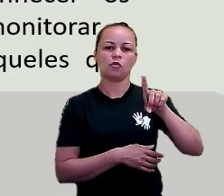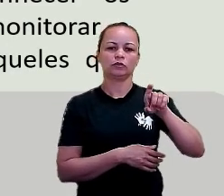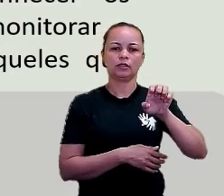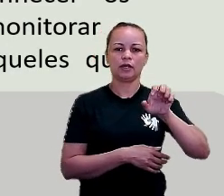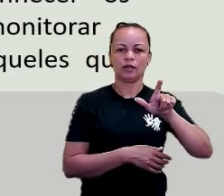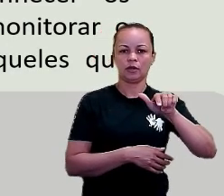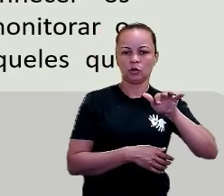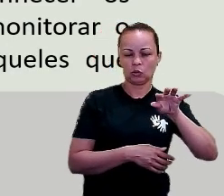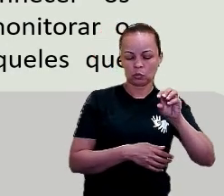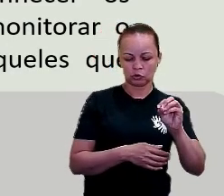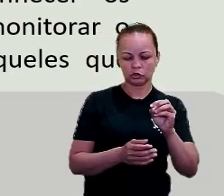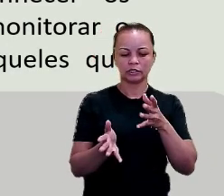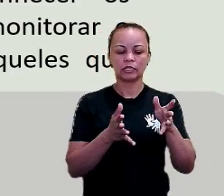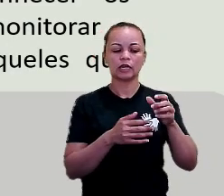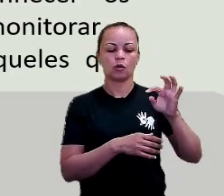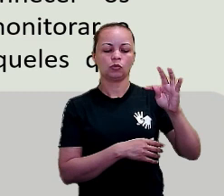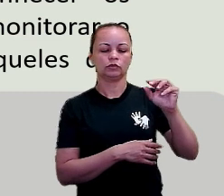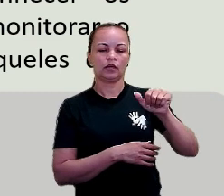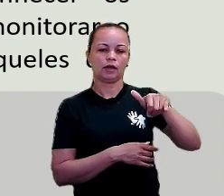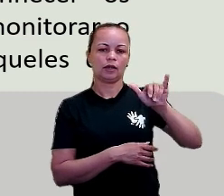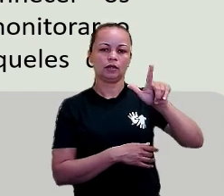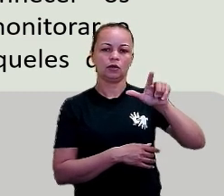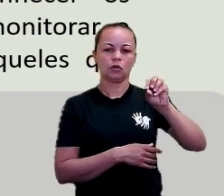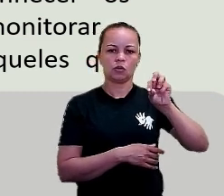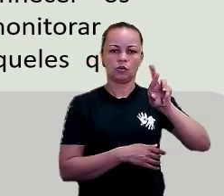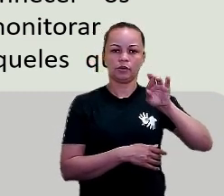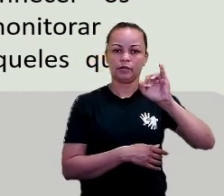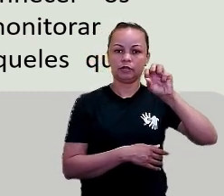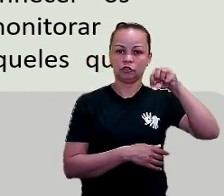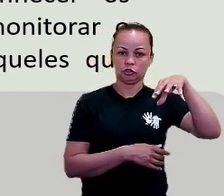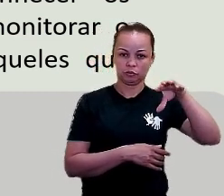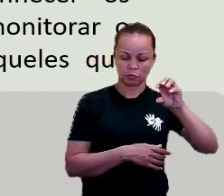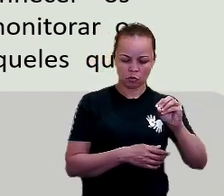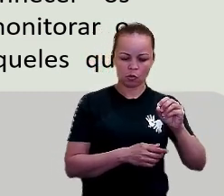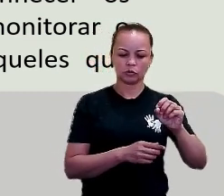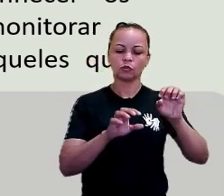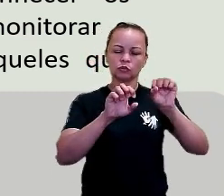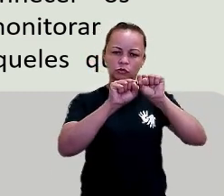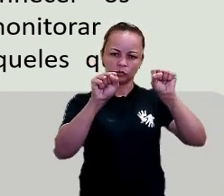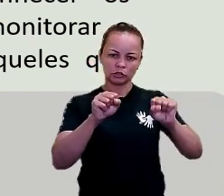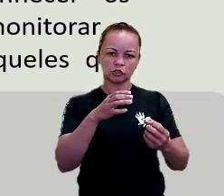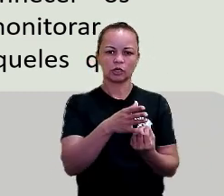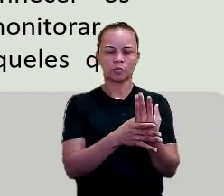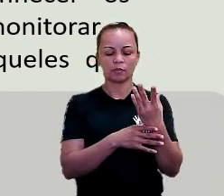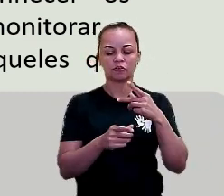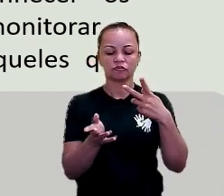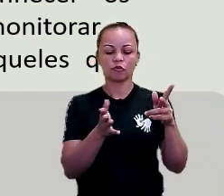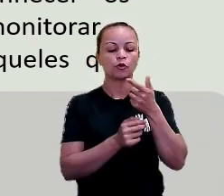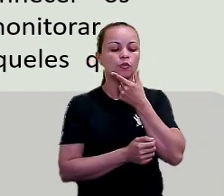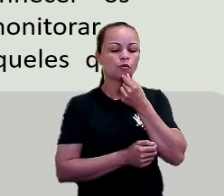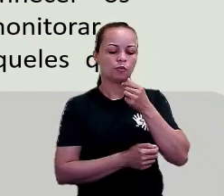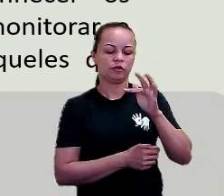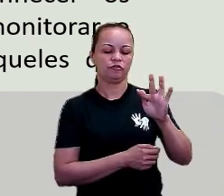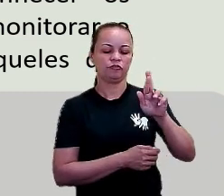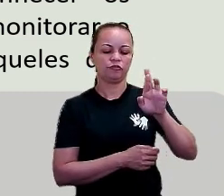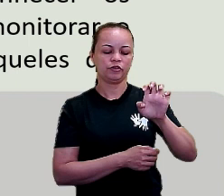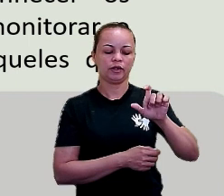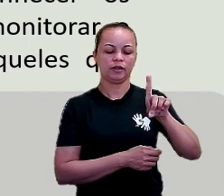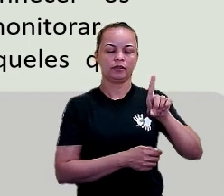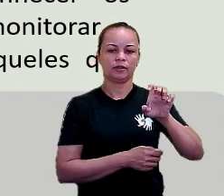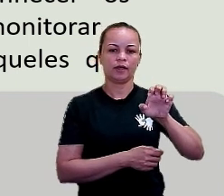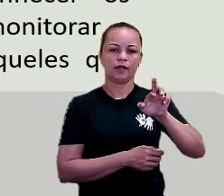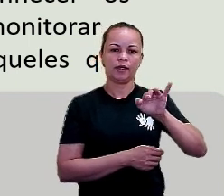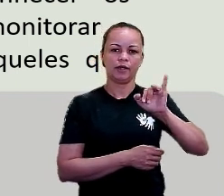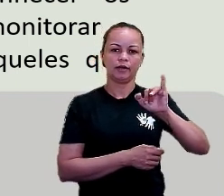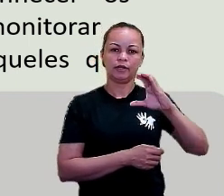o Taylorismo, certo? Onde o criador desse sistema produtivo foi Frederick Taylor, tá bom? Um